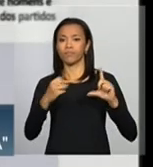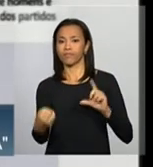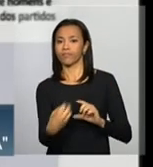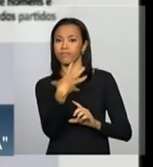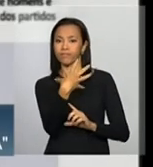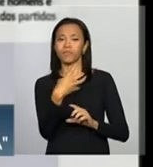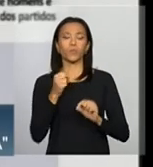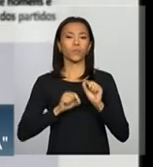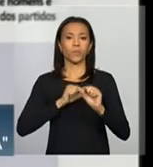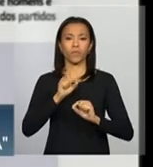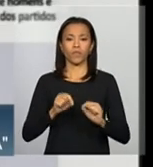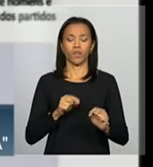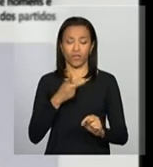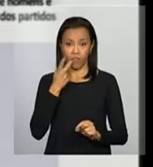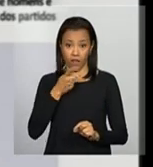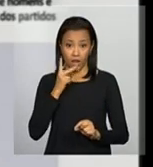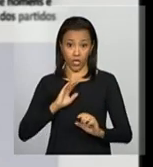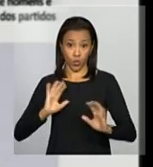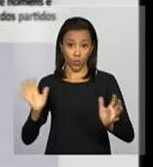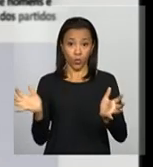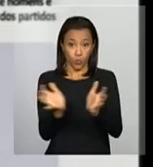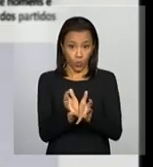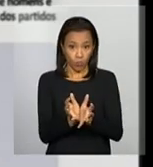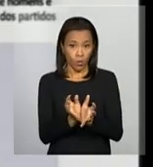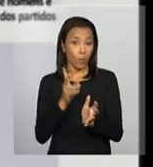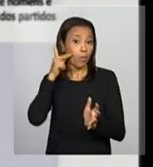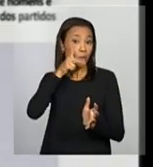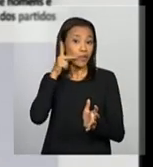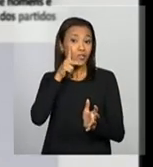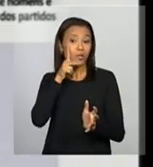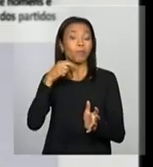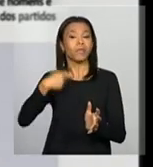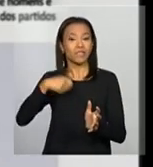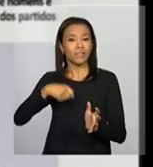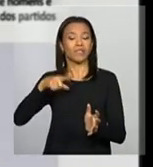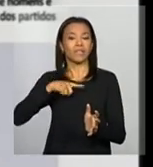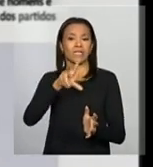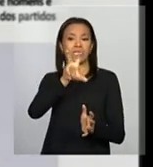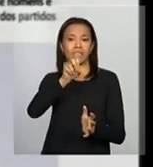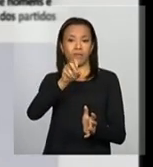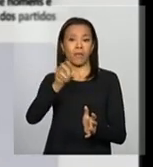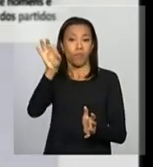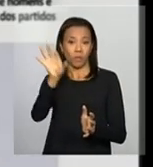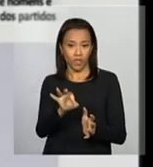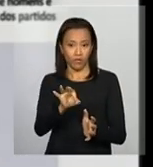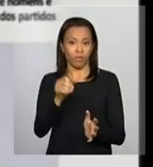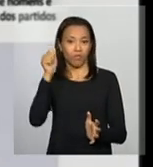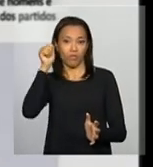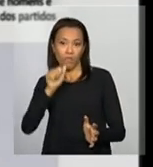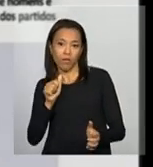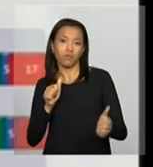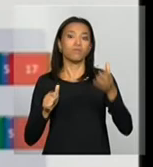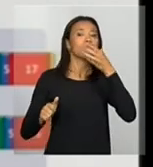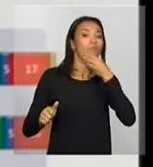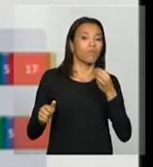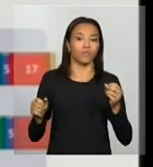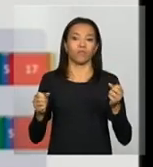a determinação que os partidos tenham que ter 50% de representação.